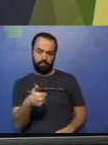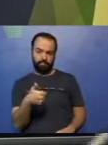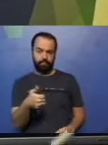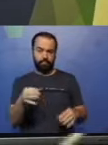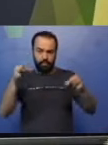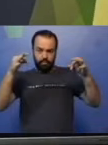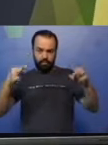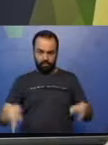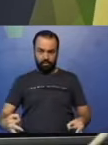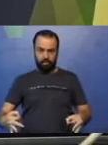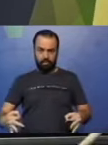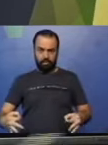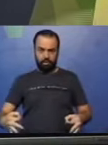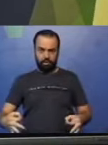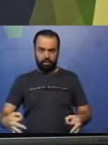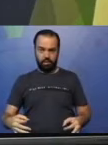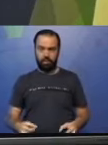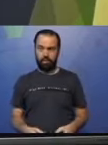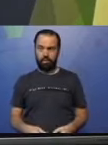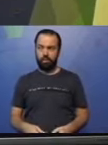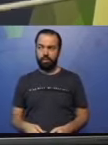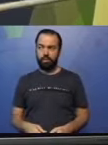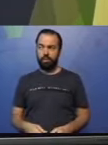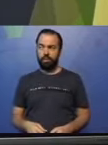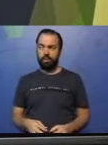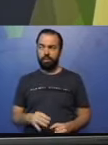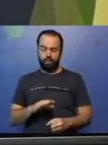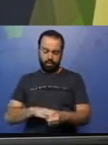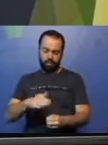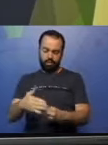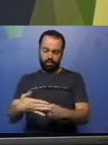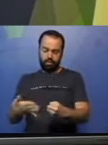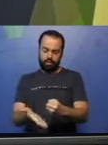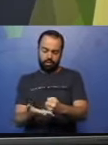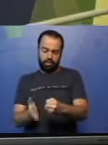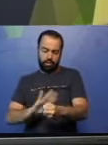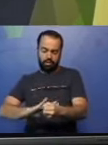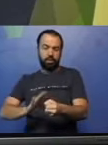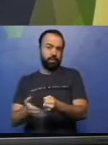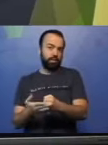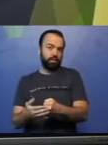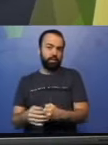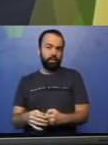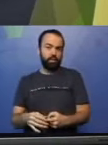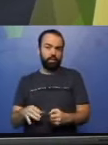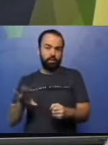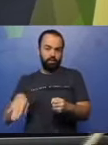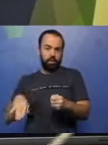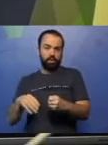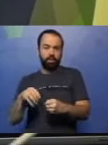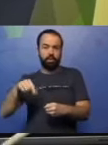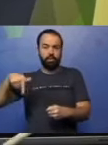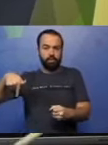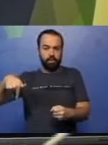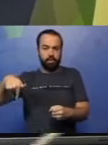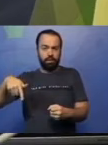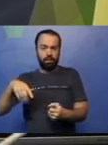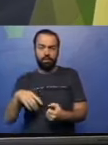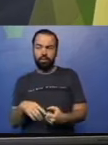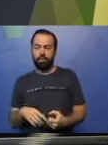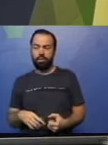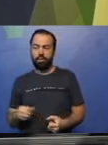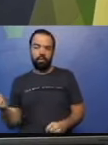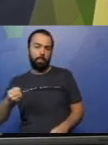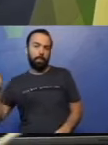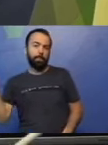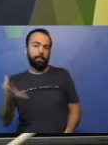Sim, qualquer resultado que sair ali vai ser menor que 7.